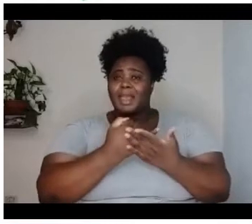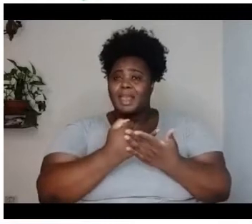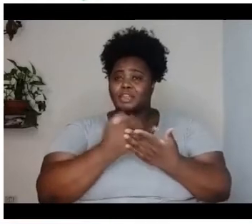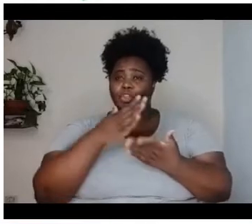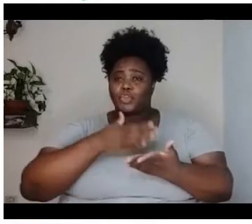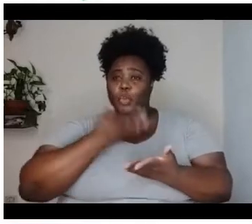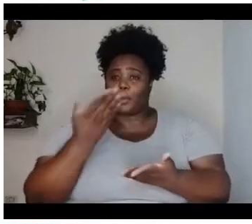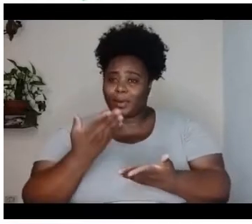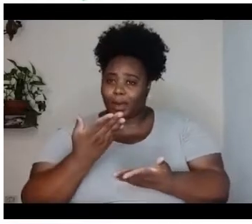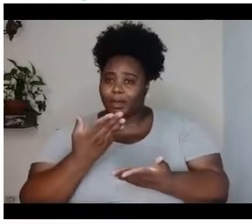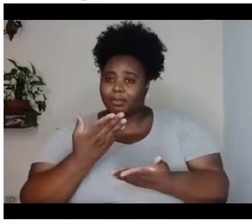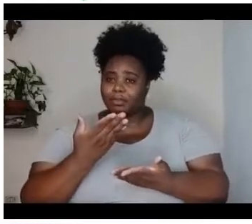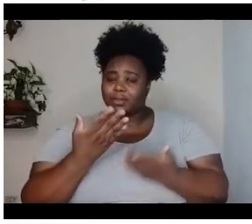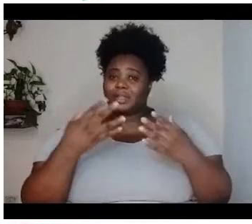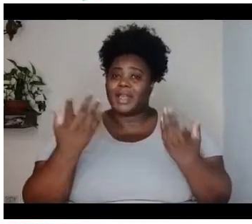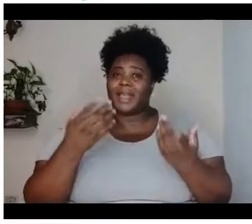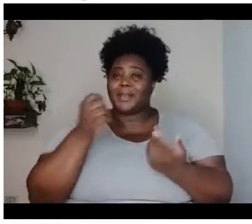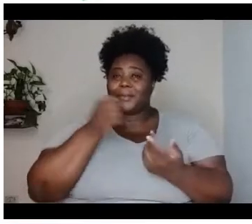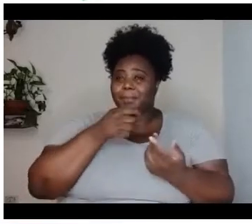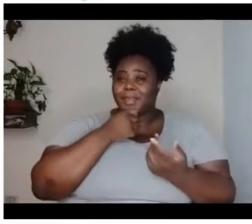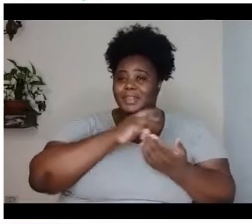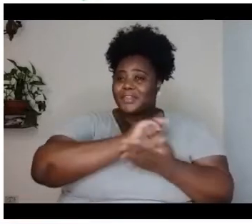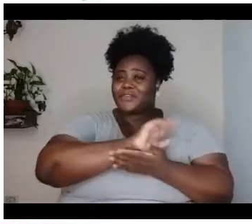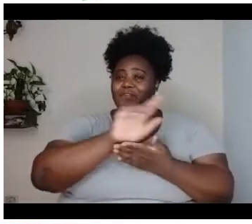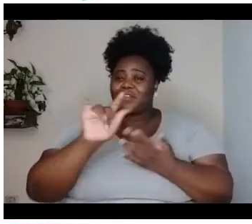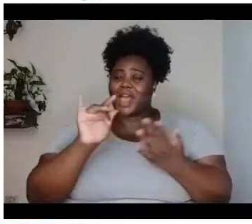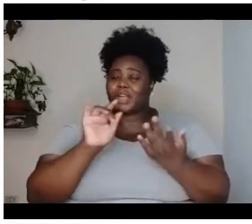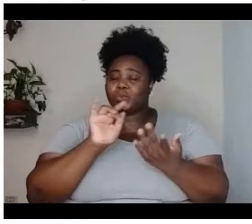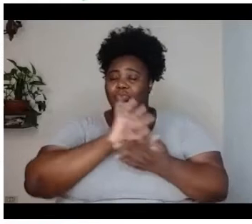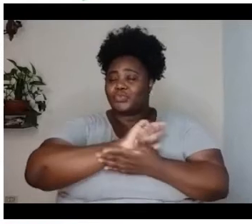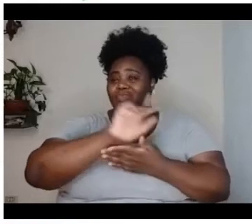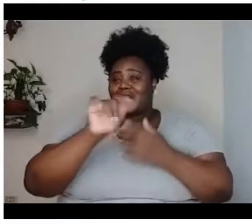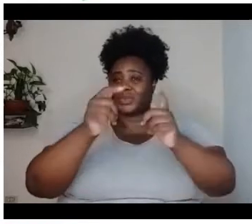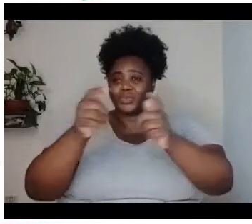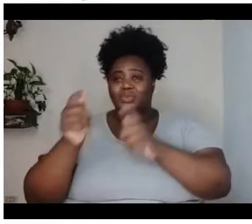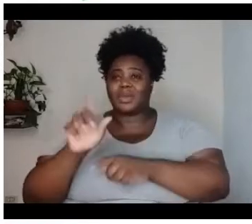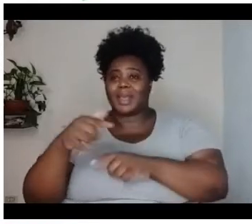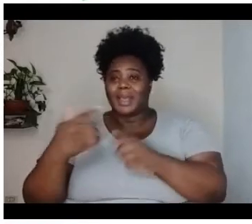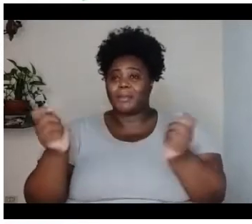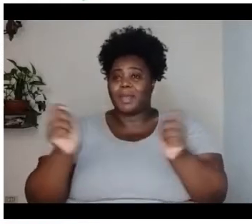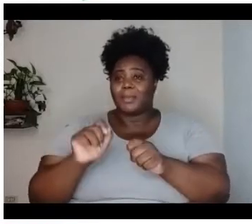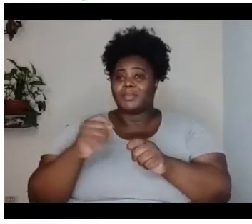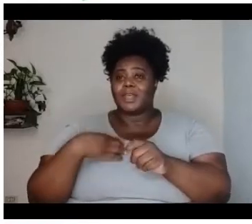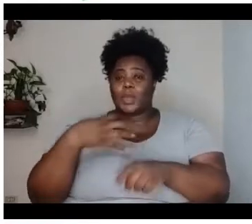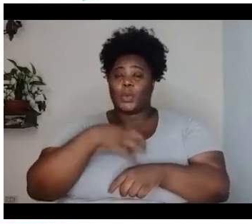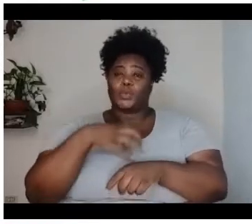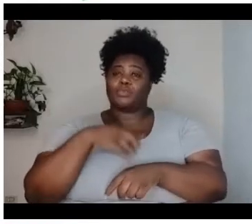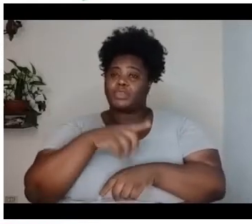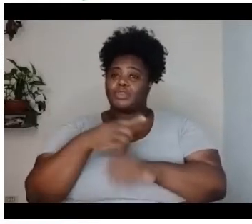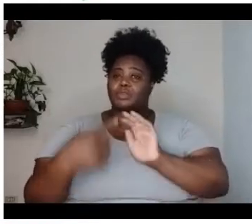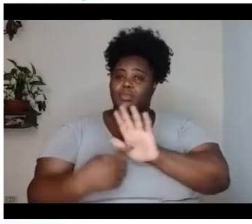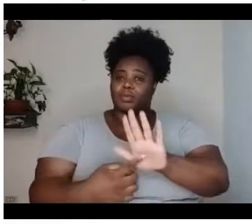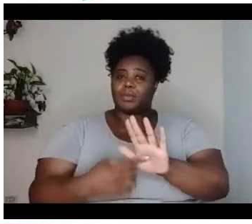surpreendente, cômica, toca em vários pontos, é como se, e isso é uma capacidade que eu sinto da performance, é como se a gente fosse atingido